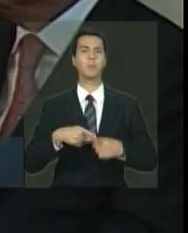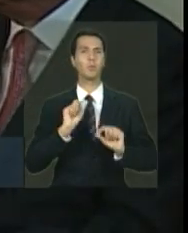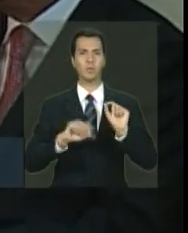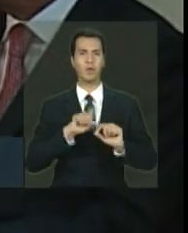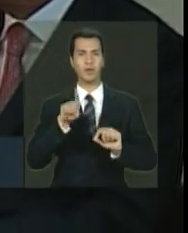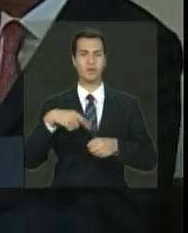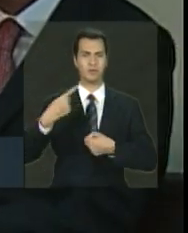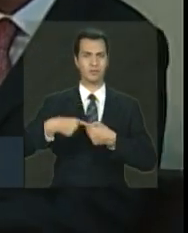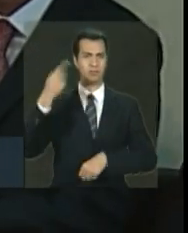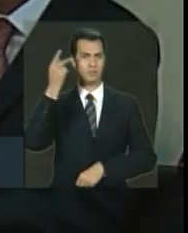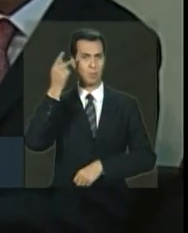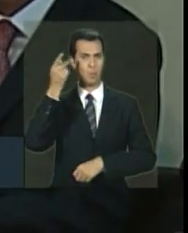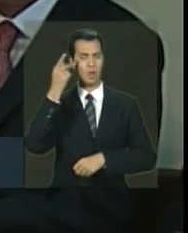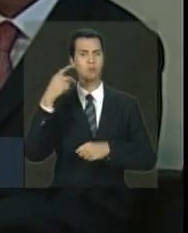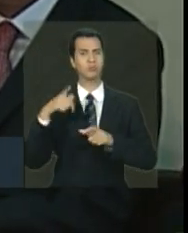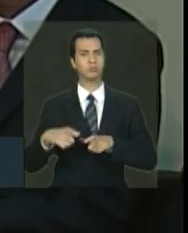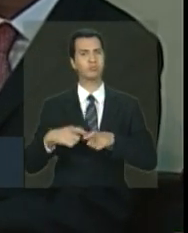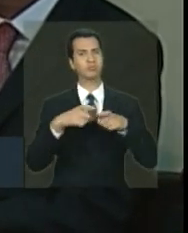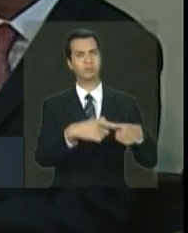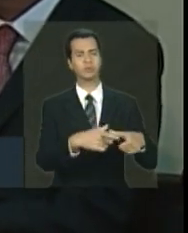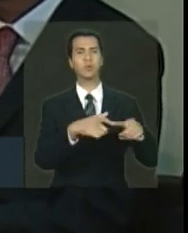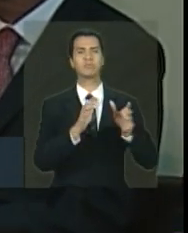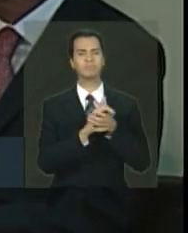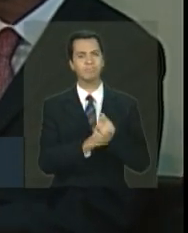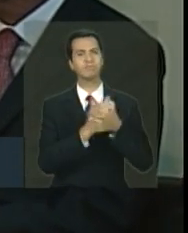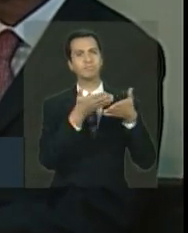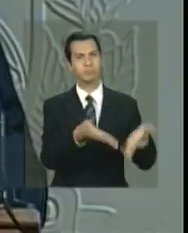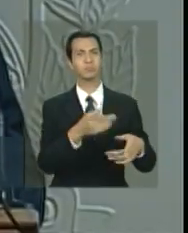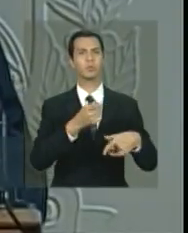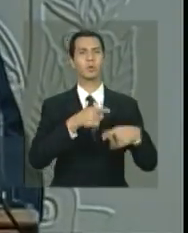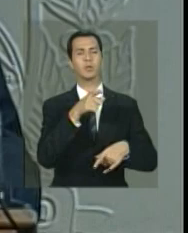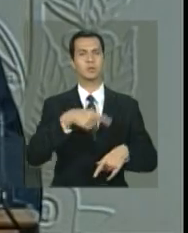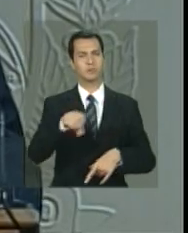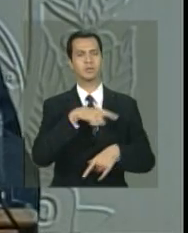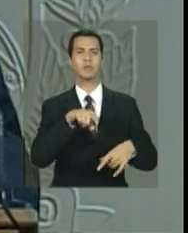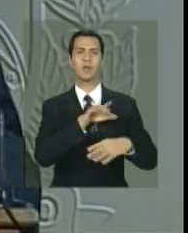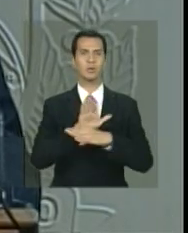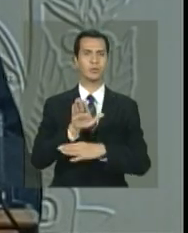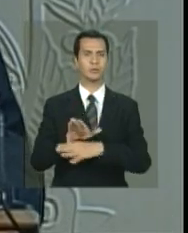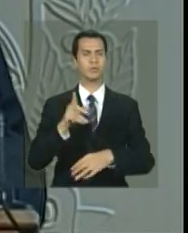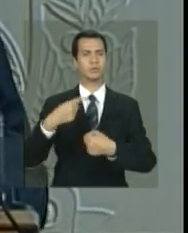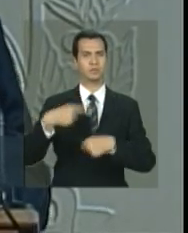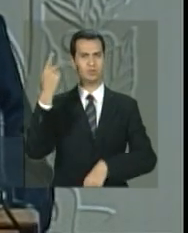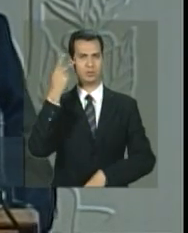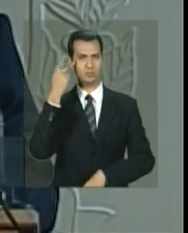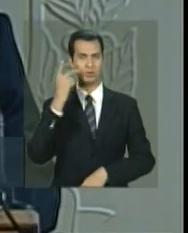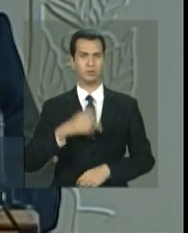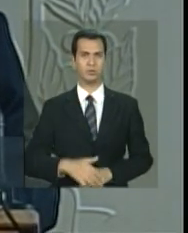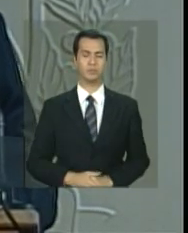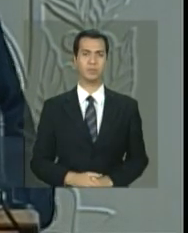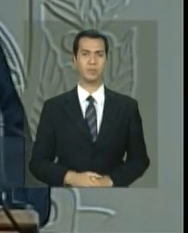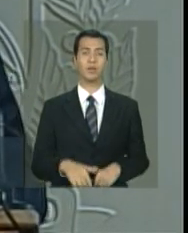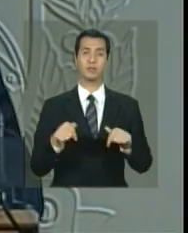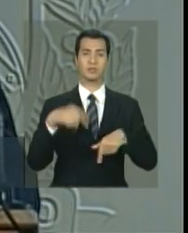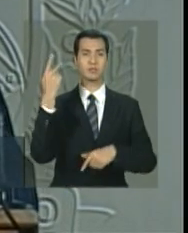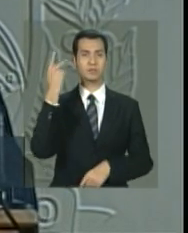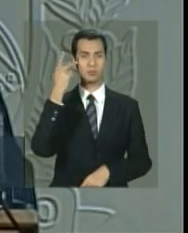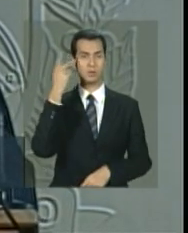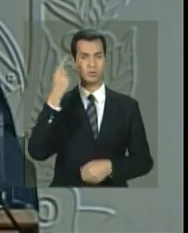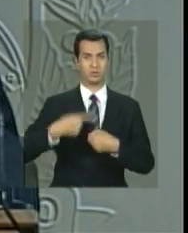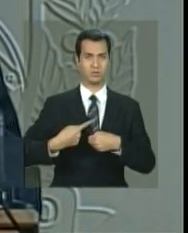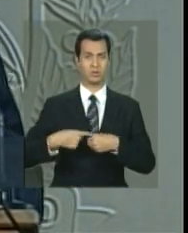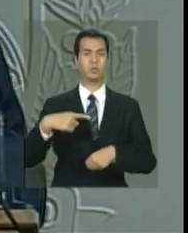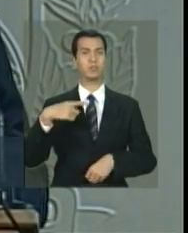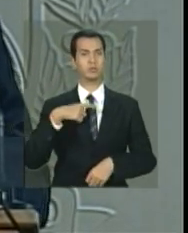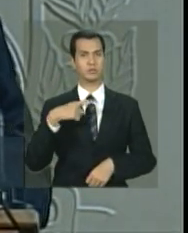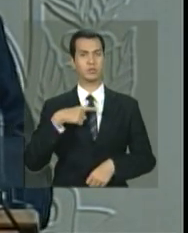pessoal e bons serviços prestados a São Paulo. O padroeiro São Paulo, apóstolo, é inspirador dessa